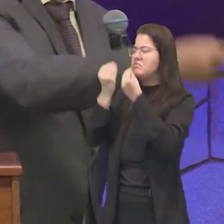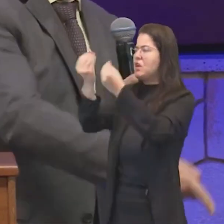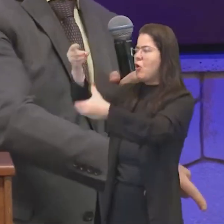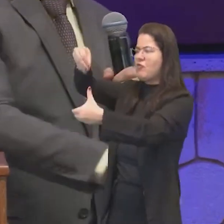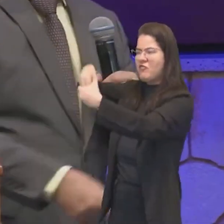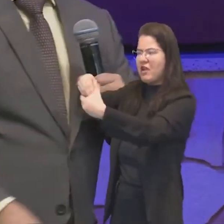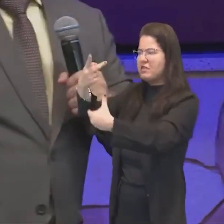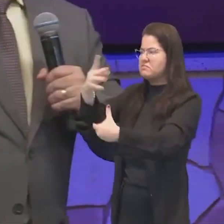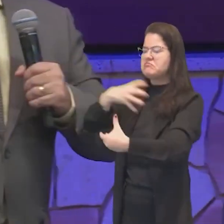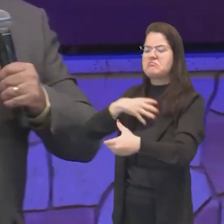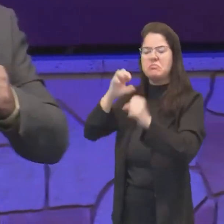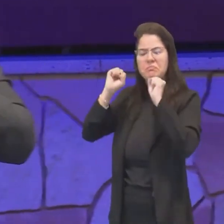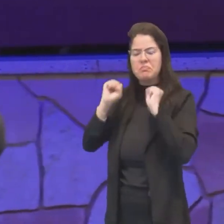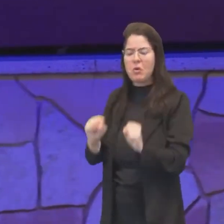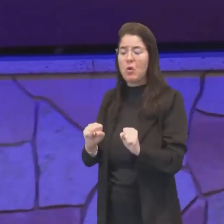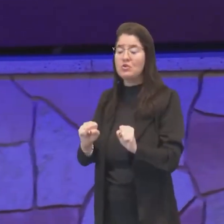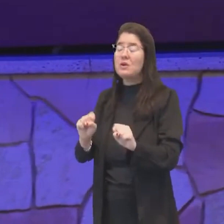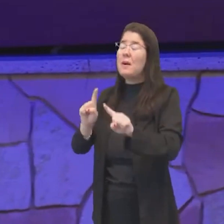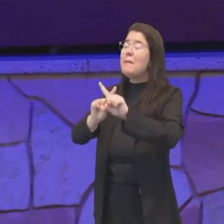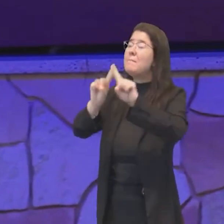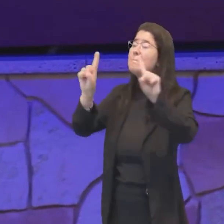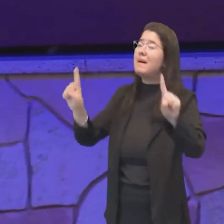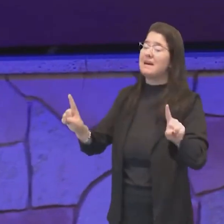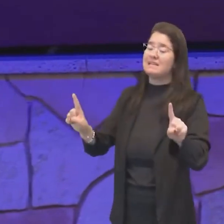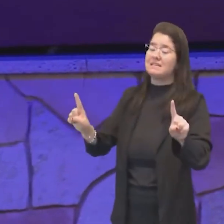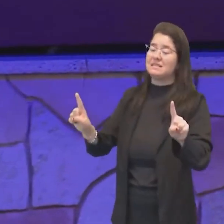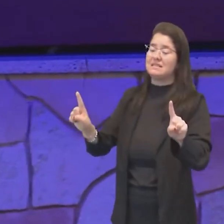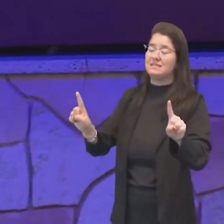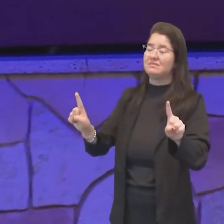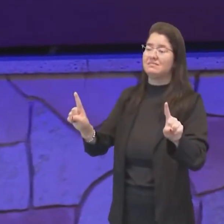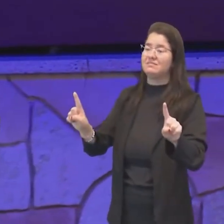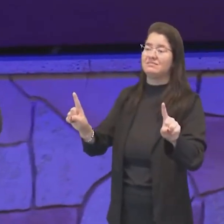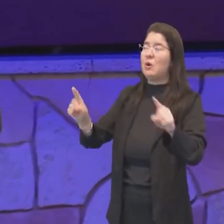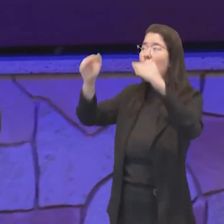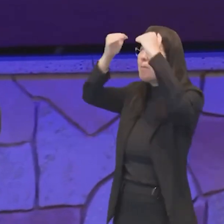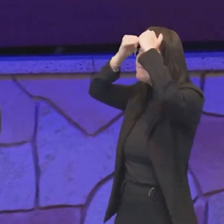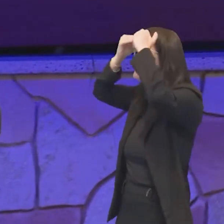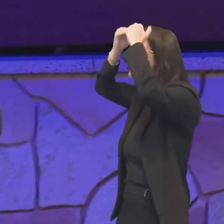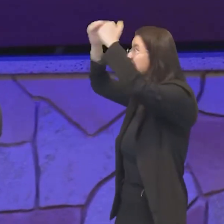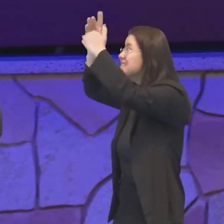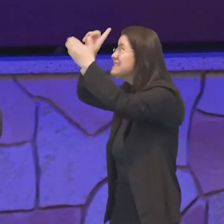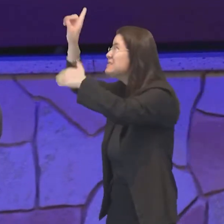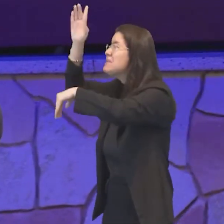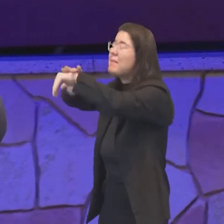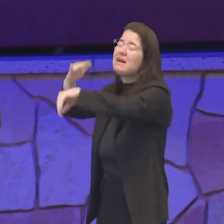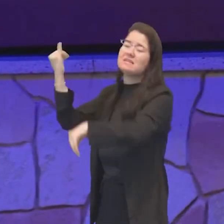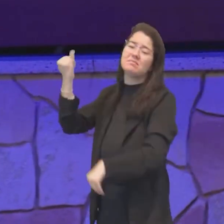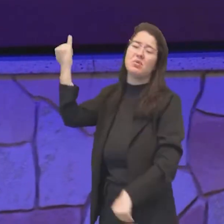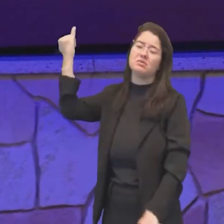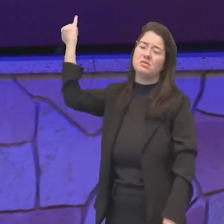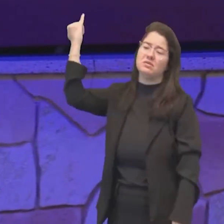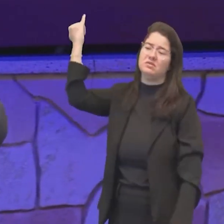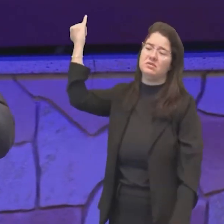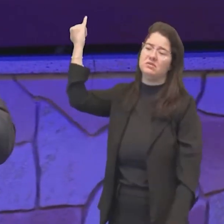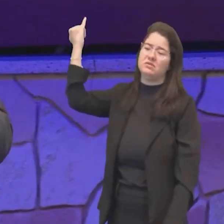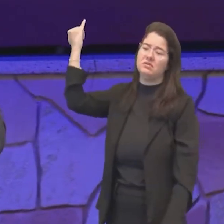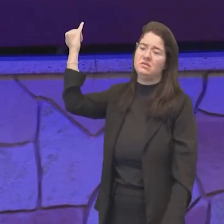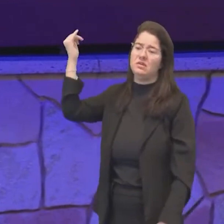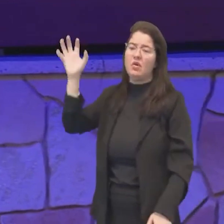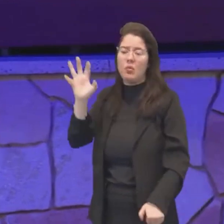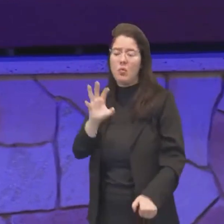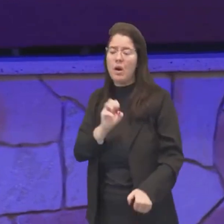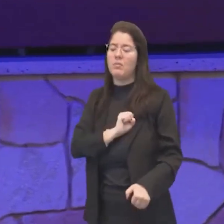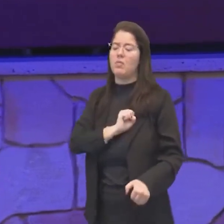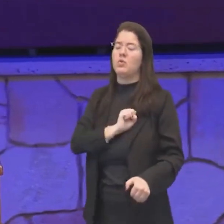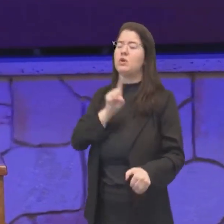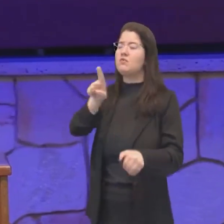podem continuar, mas tem uma coisa: nada substitui a obediência. O amor que